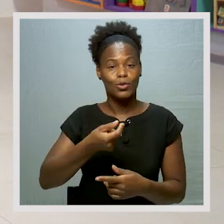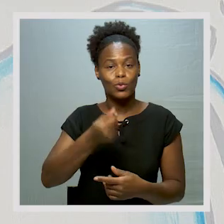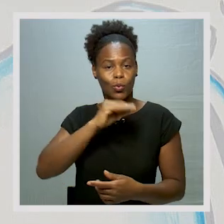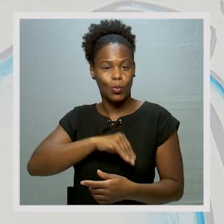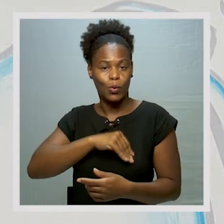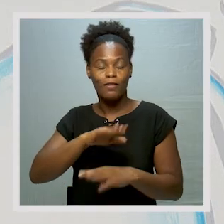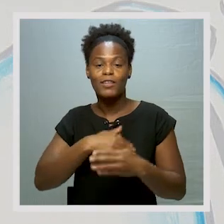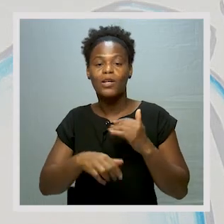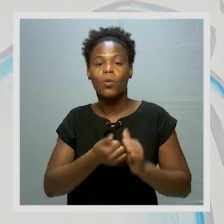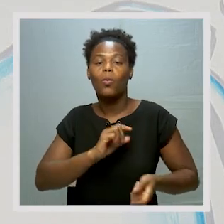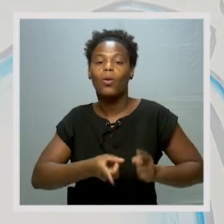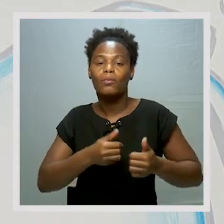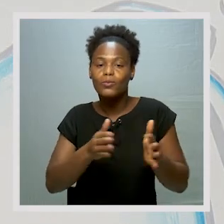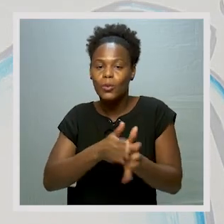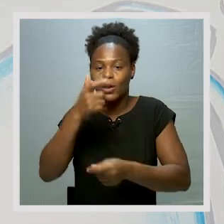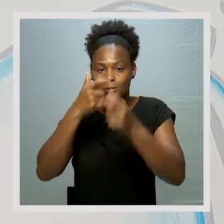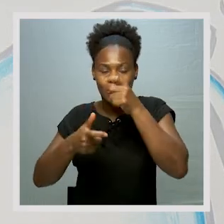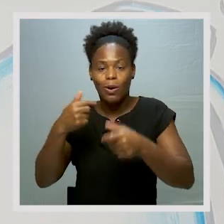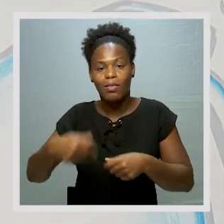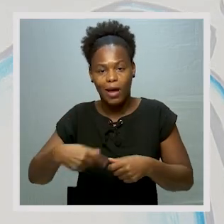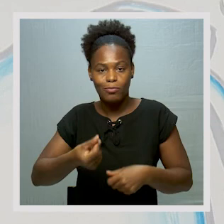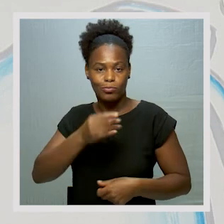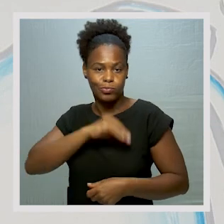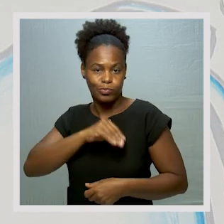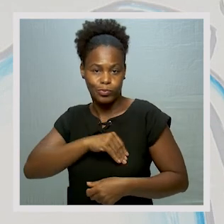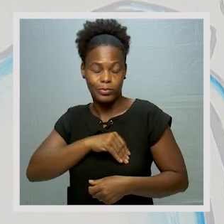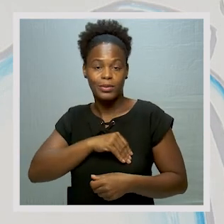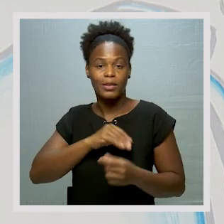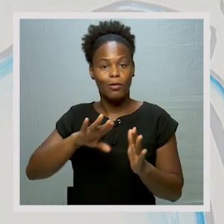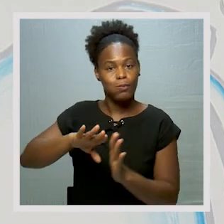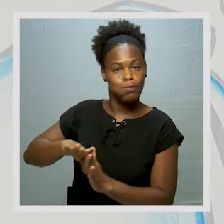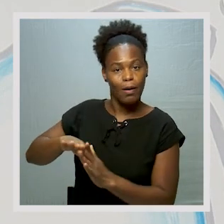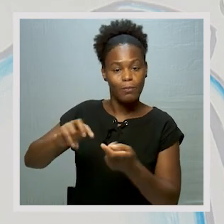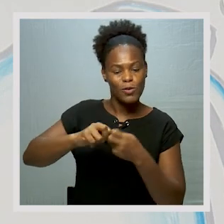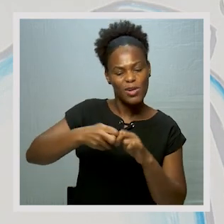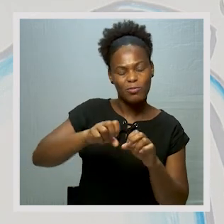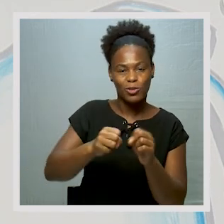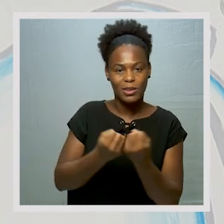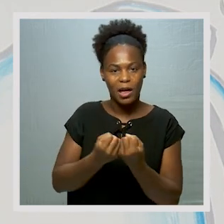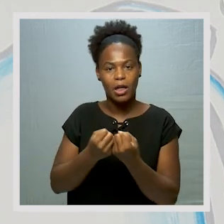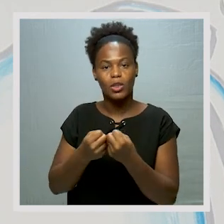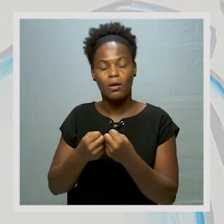rendimentos, fazendo com que todas as pessoas tenham um rendimento, evitando